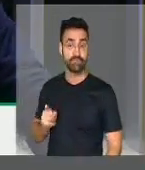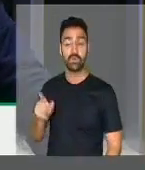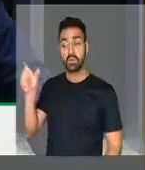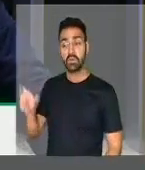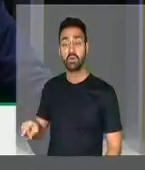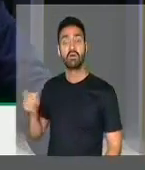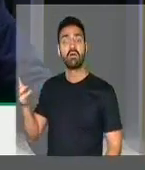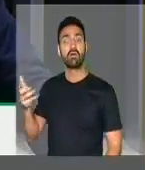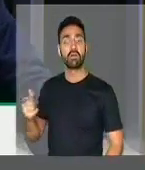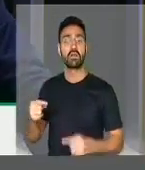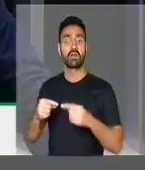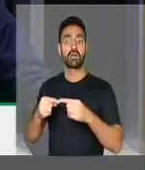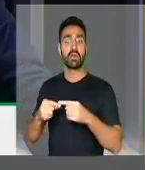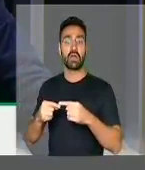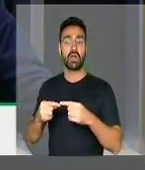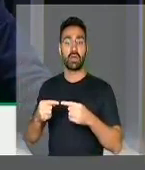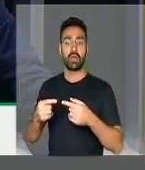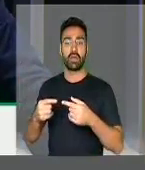correto